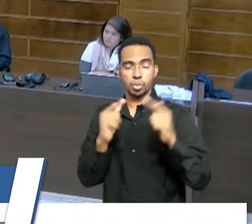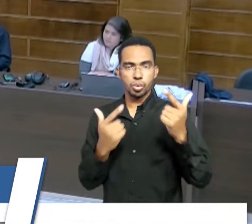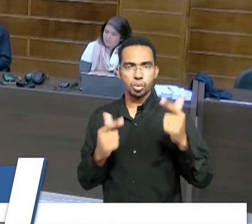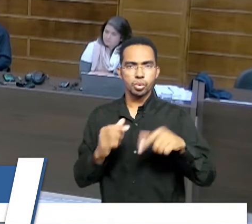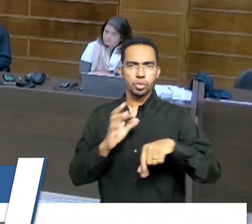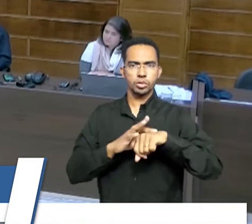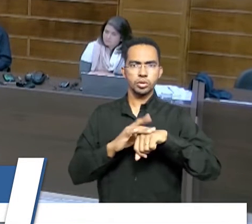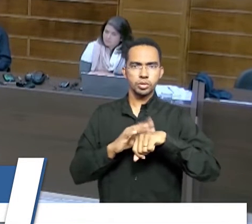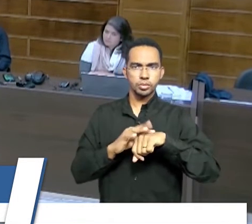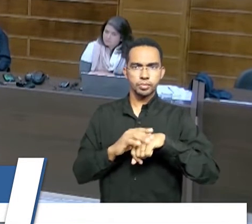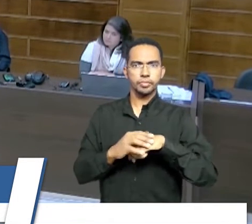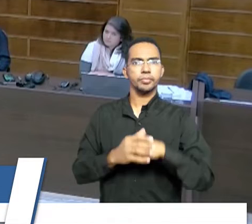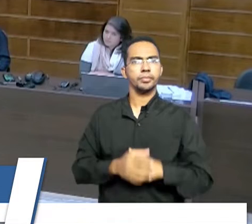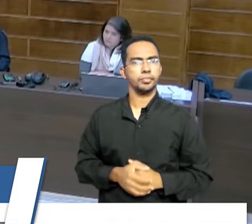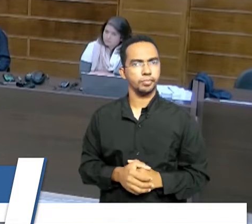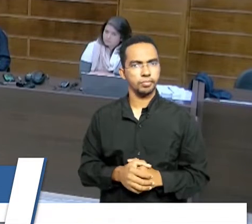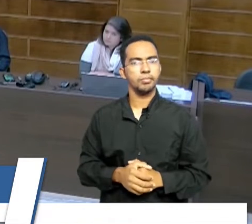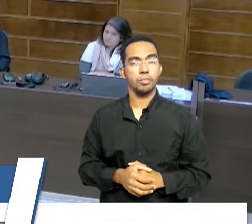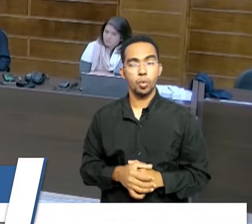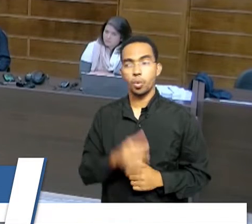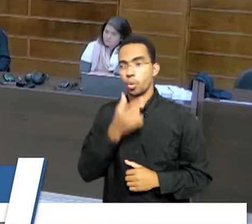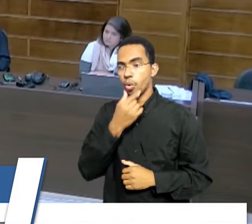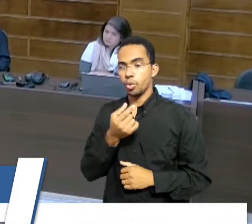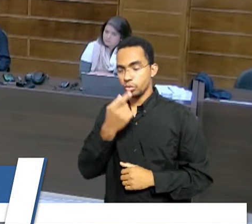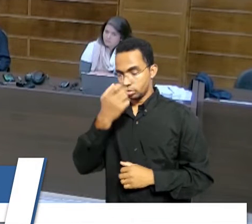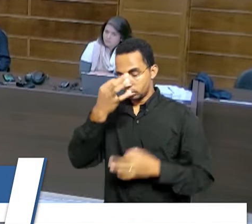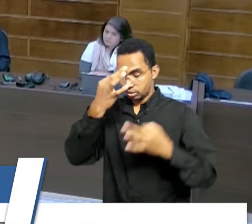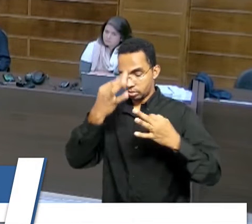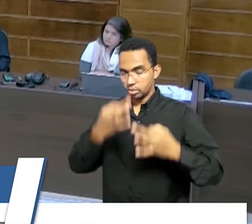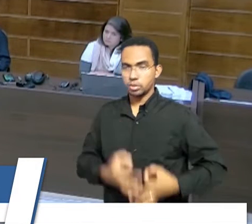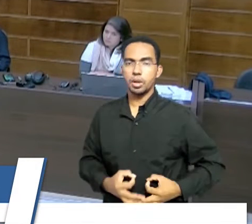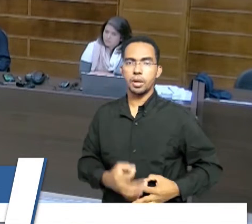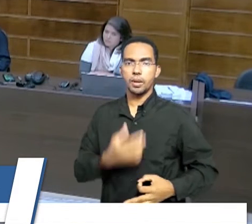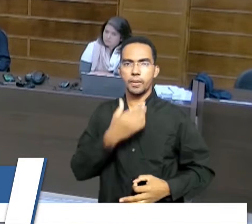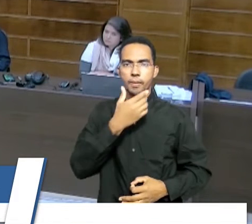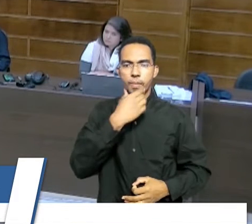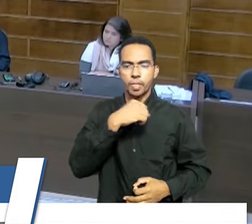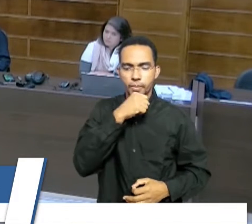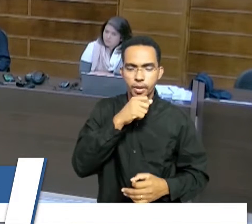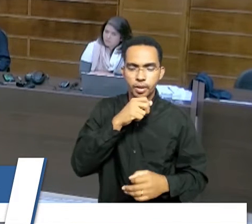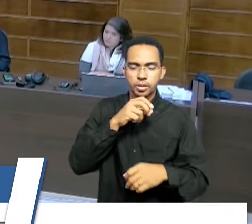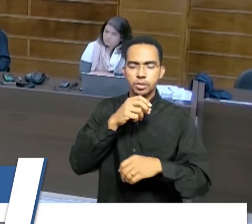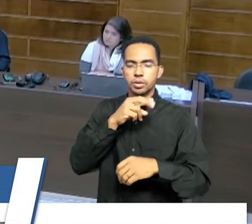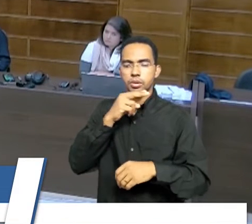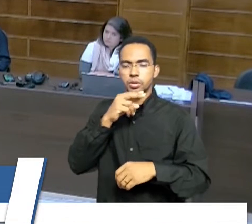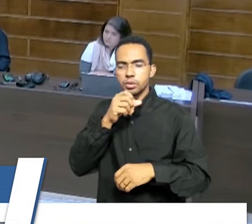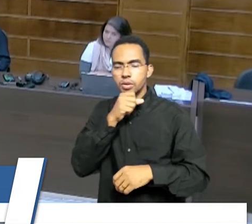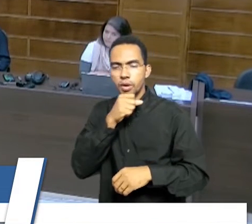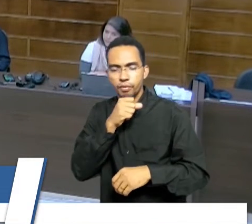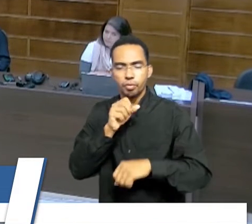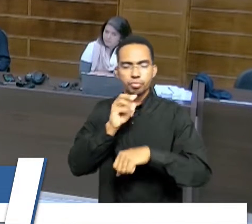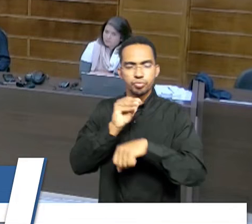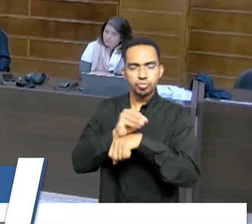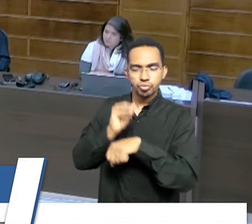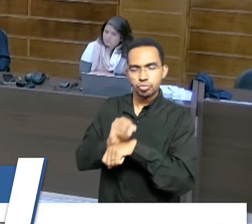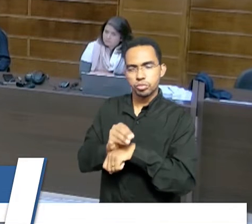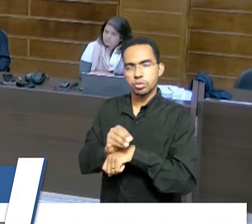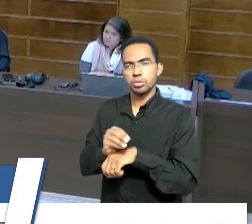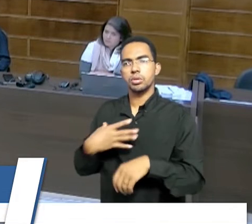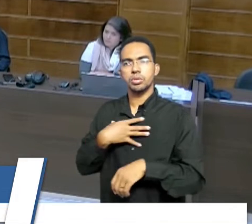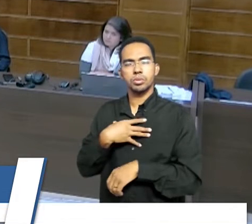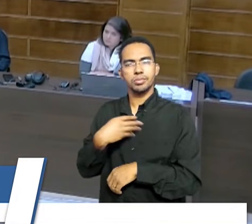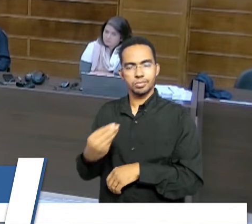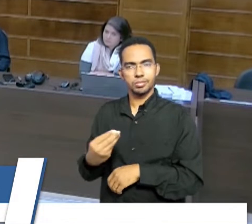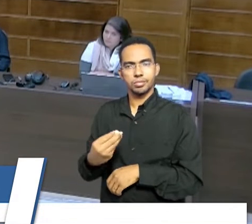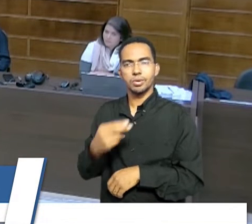íntegro, pai e avô dedicado às suas maiores preciosidades, seus netos e netas, de